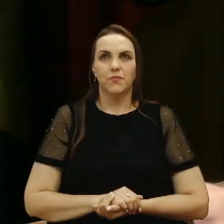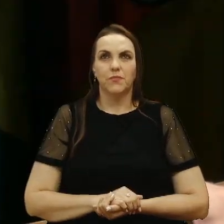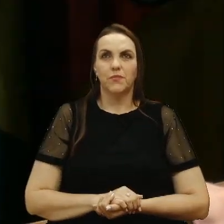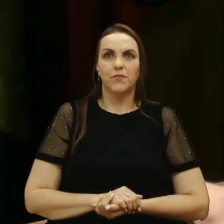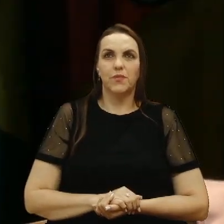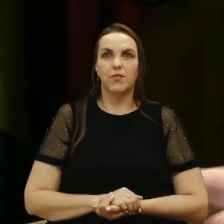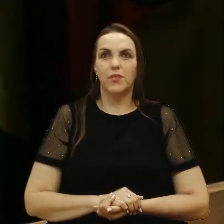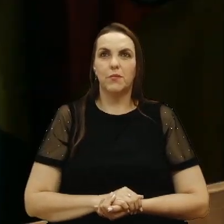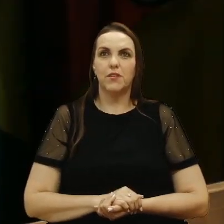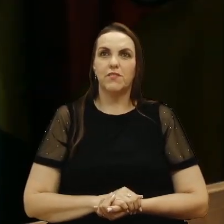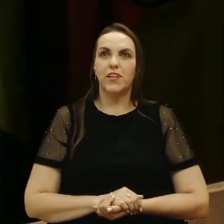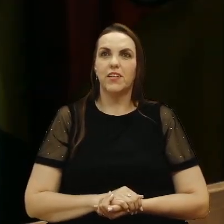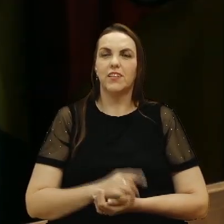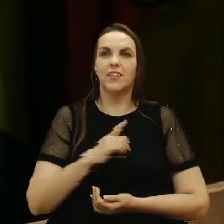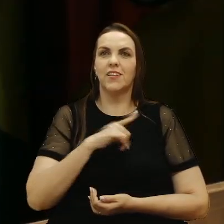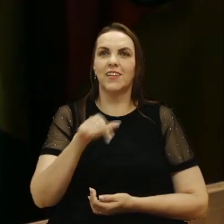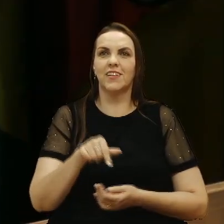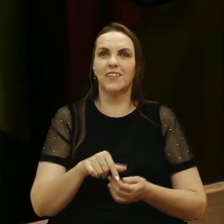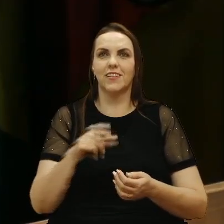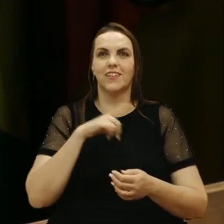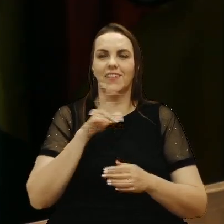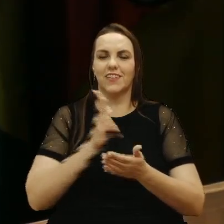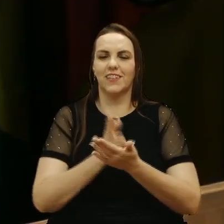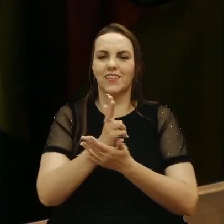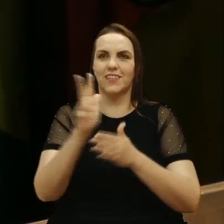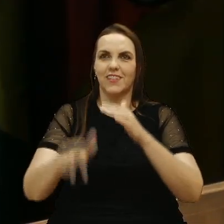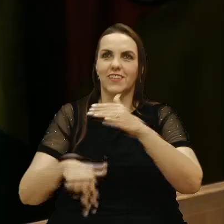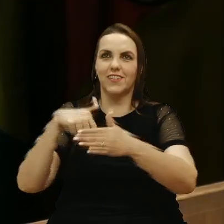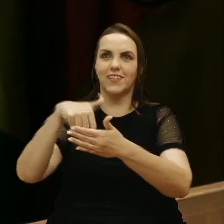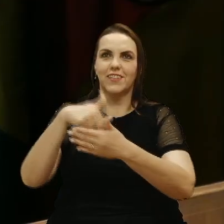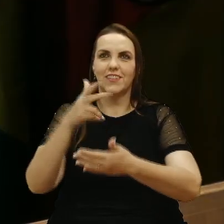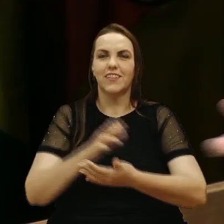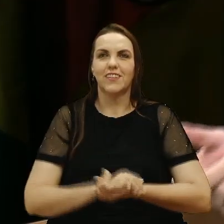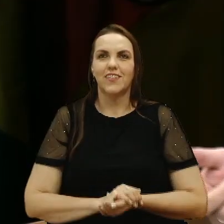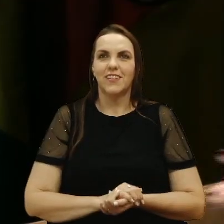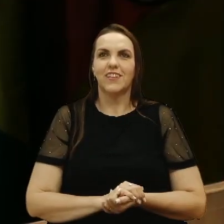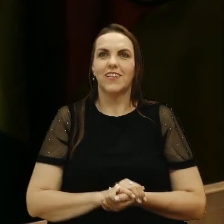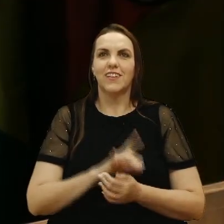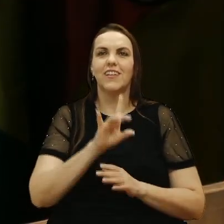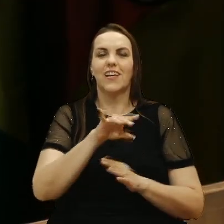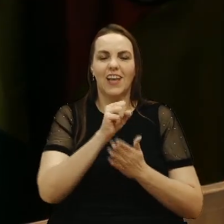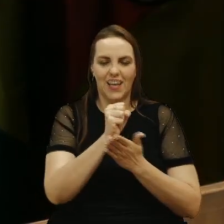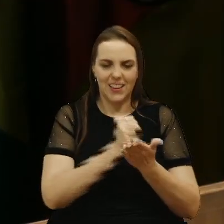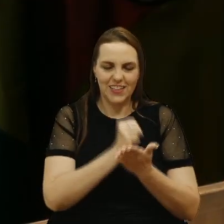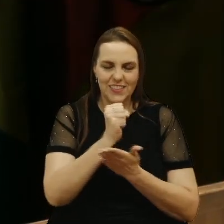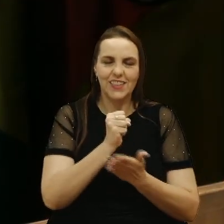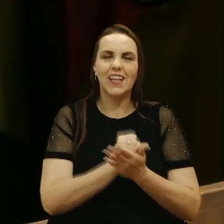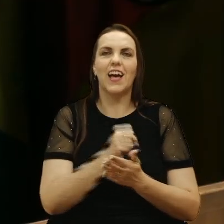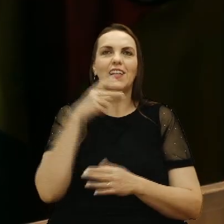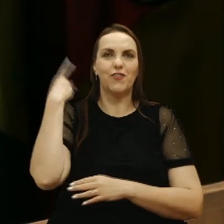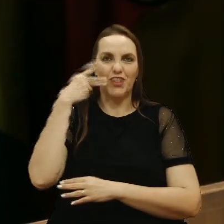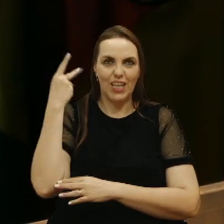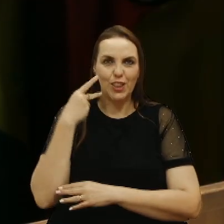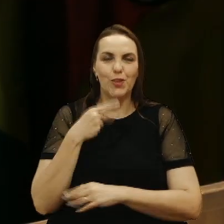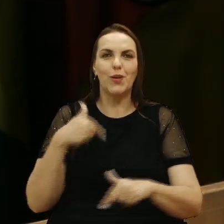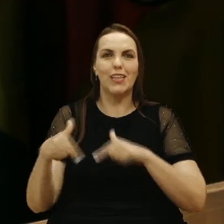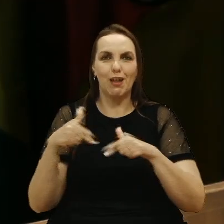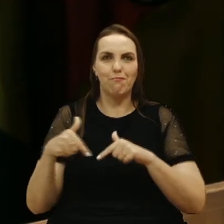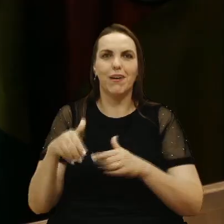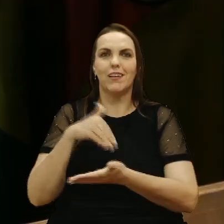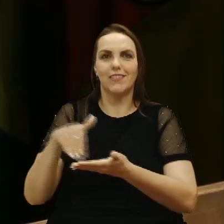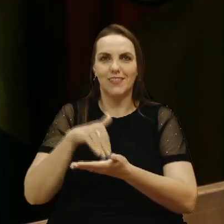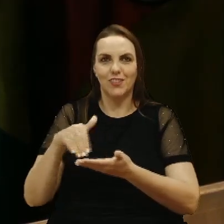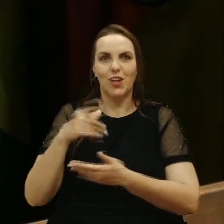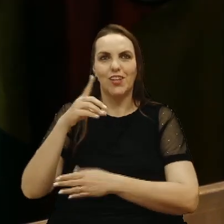vamos lá, presidente. Eu sigo dessa tribuna trabalhando com a carteira assinada, sendo vereador, tendo meu escritório de advocacia e